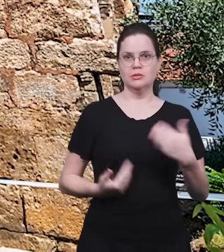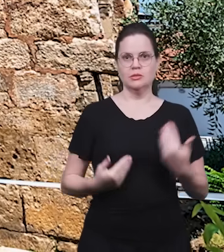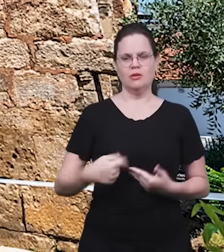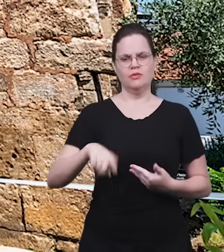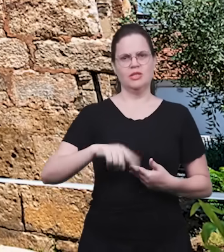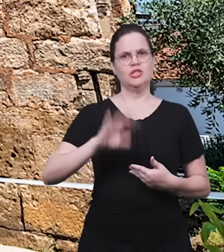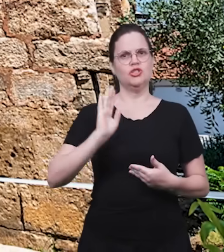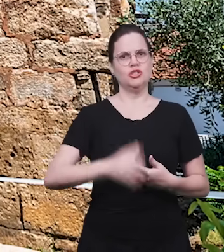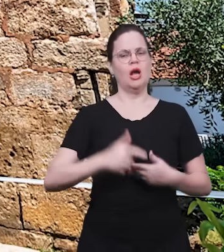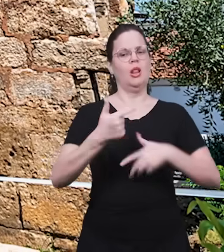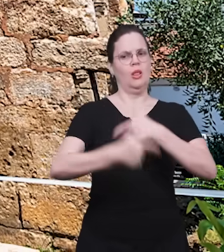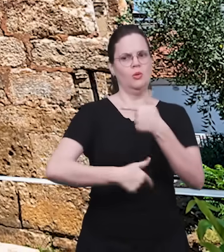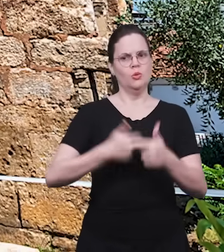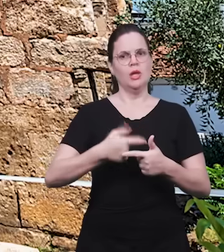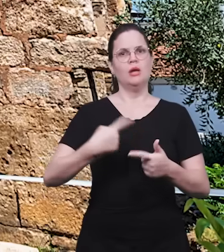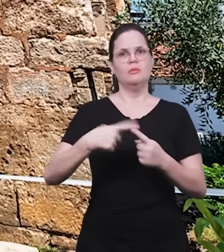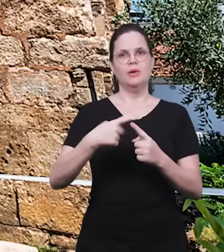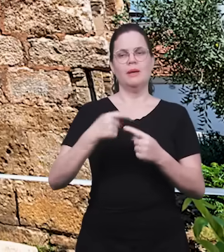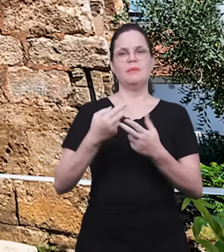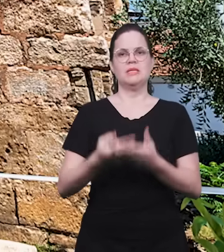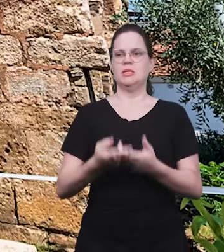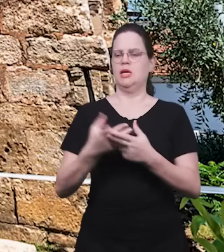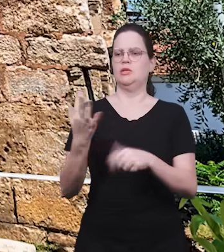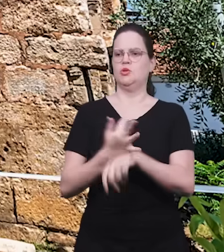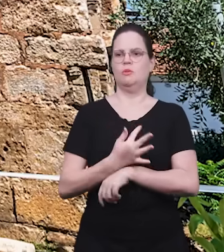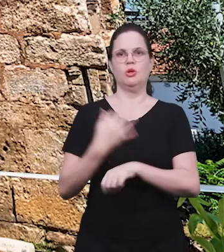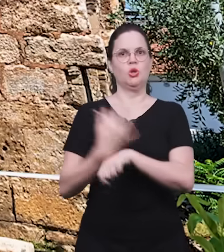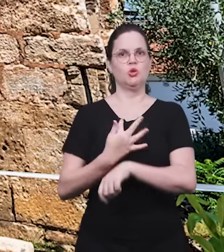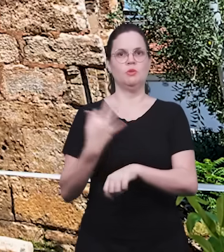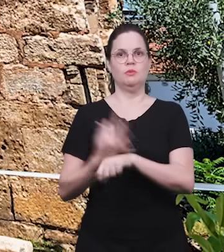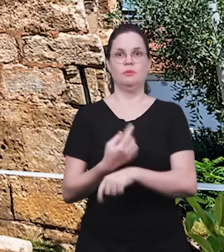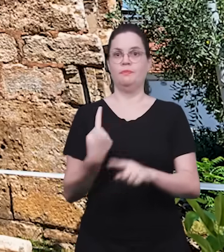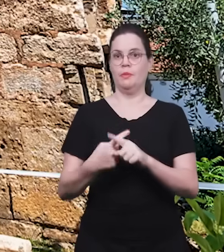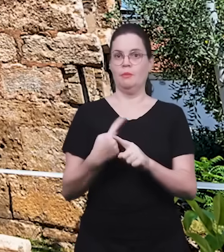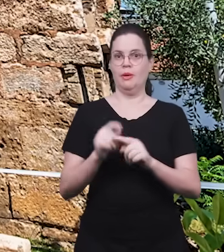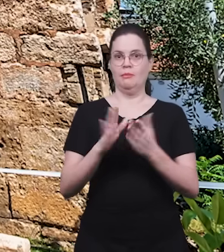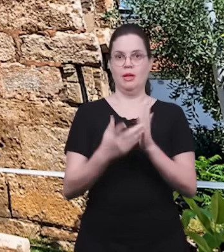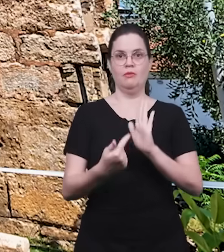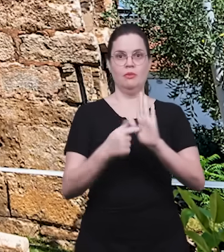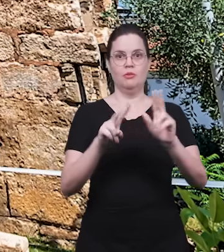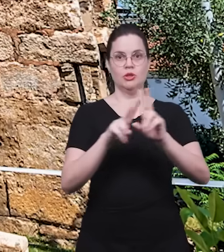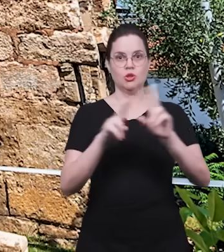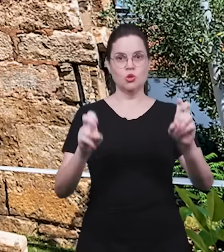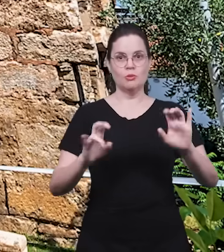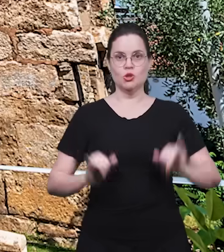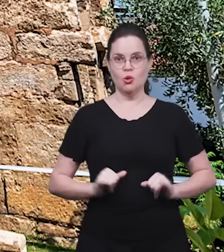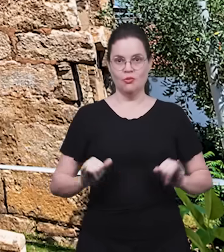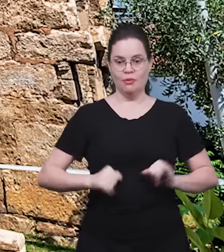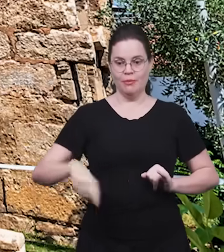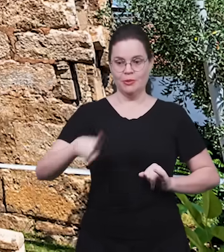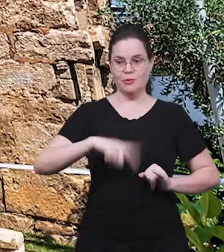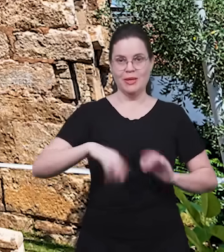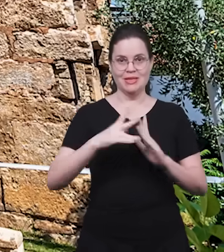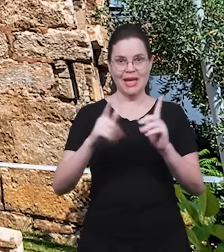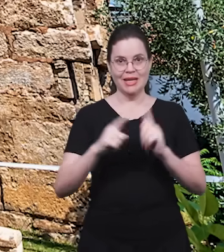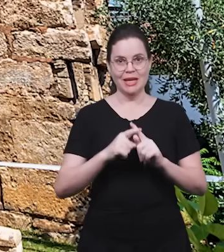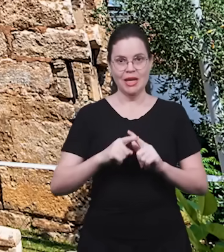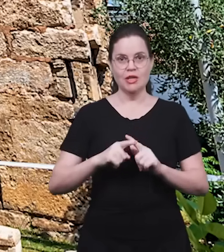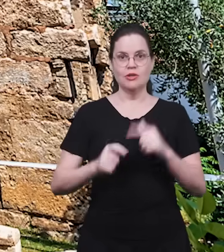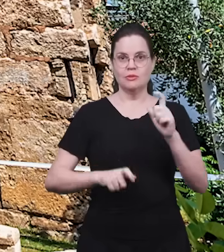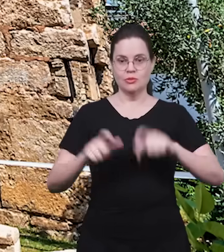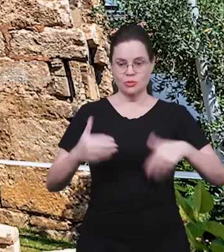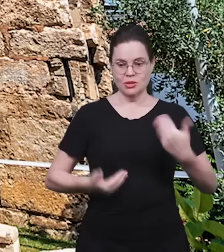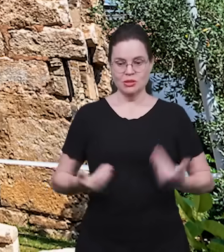é a paciência dos santos. É desde o primeiro dia. A Bíblia, quando fala no sofrimento da igreja, ela fala da paciência. Então, em todos